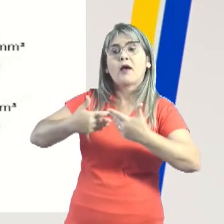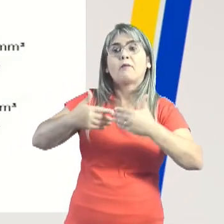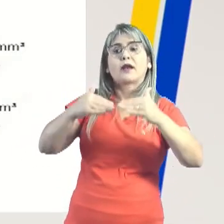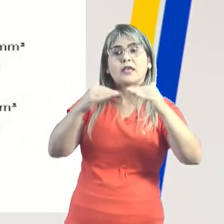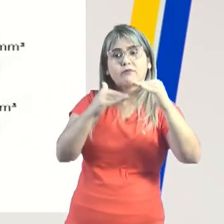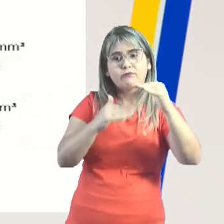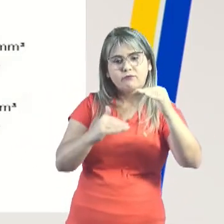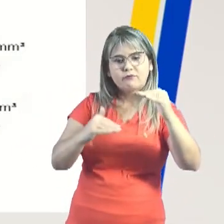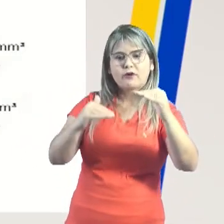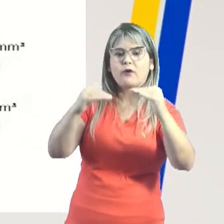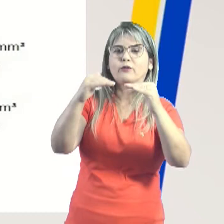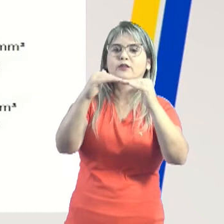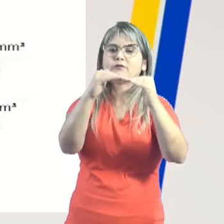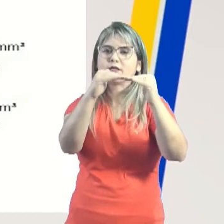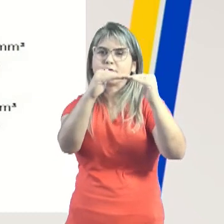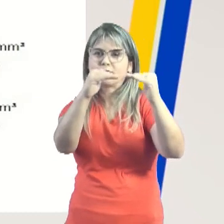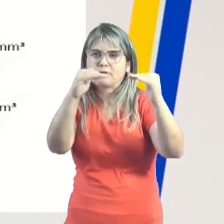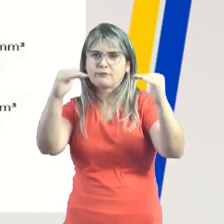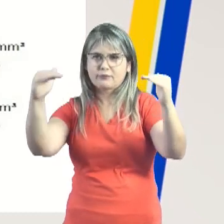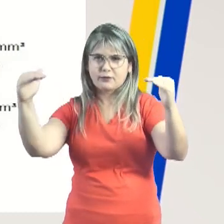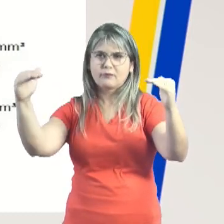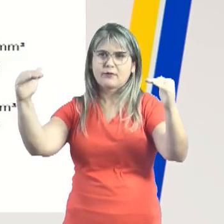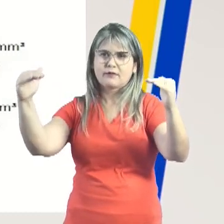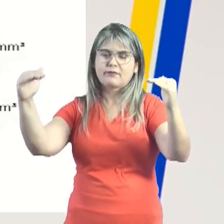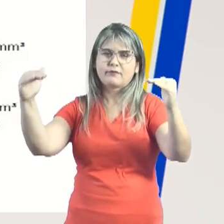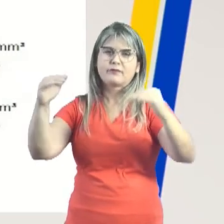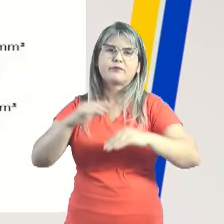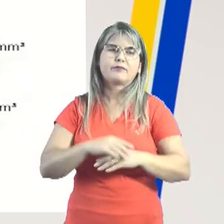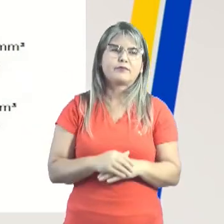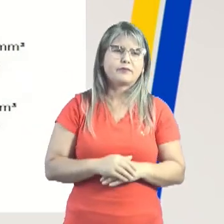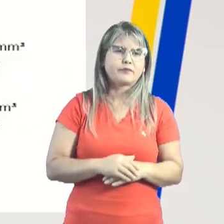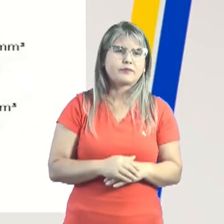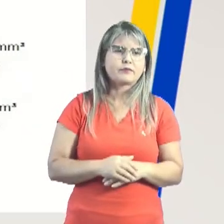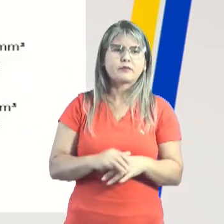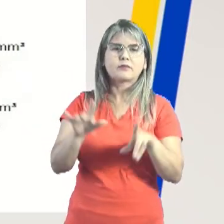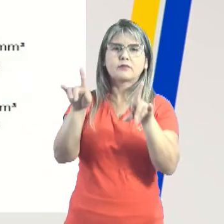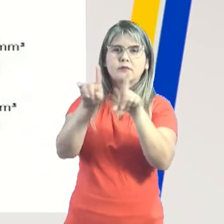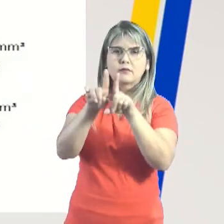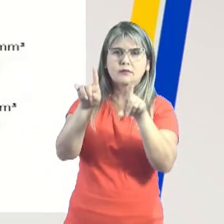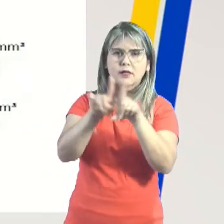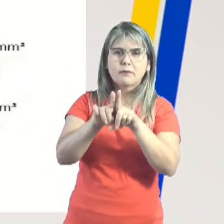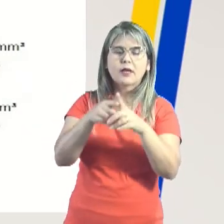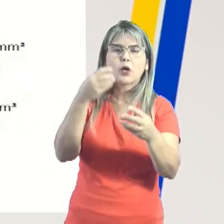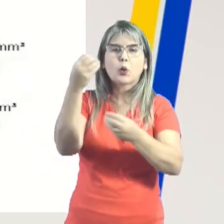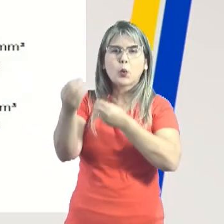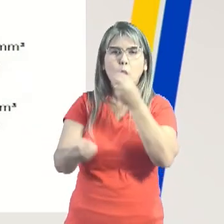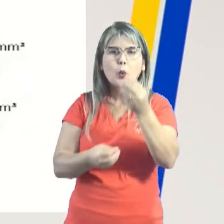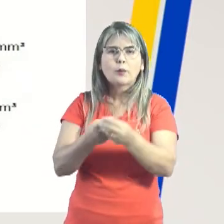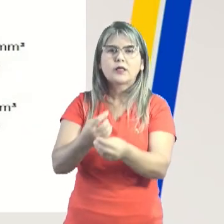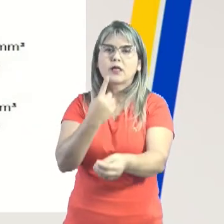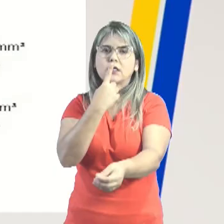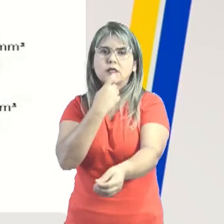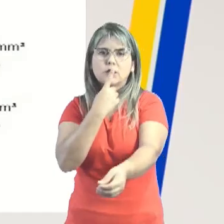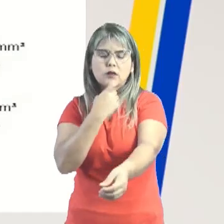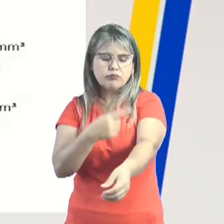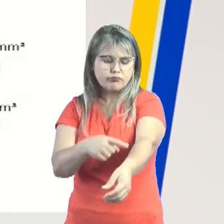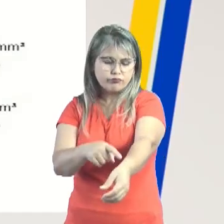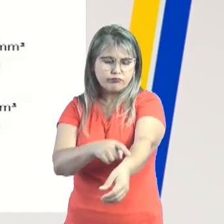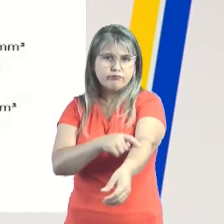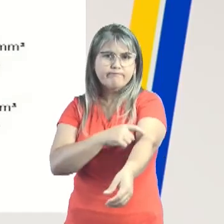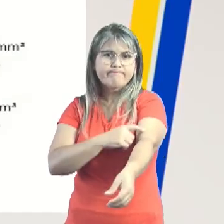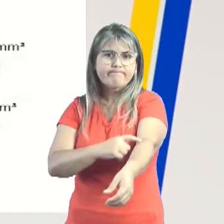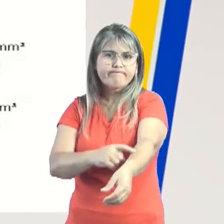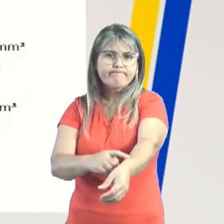identificam vários fatores, dentre eles, como está a sua coagulação sanguínea. Então, aqui, o valor apresentado foi